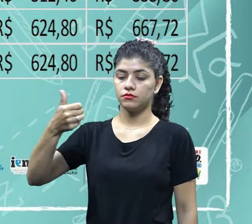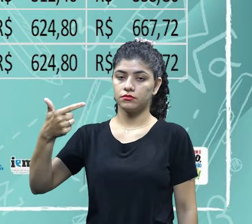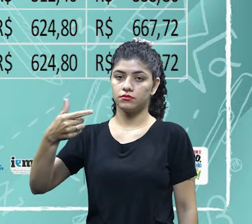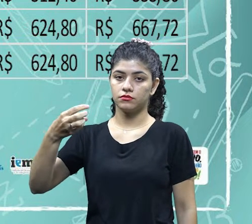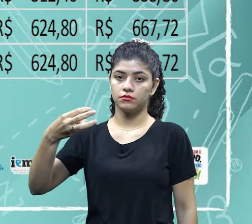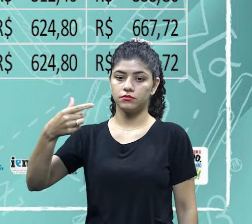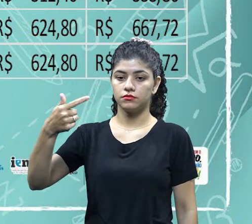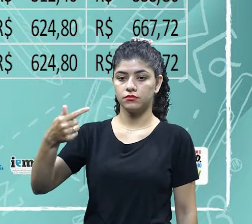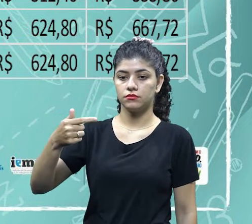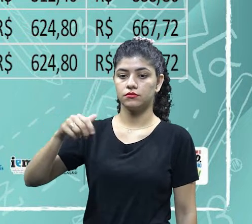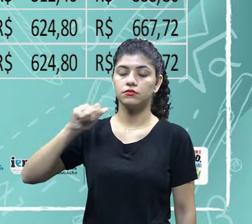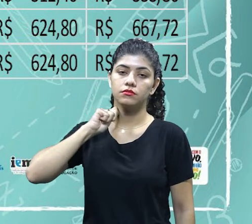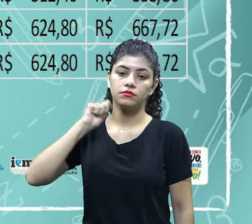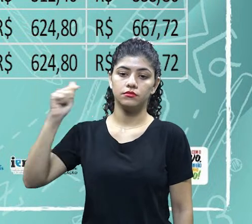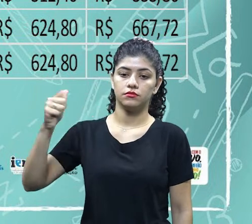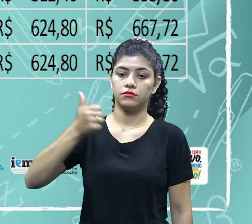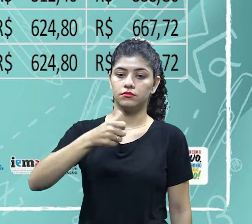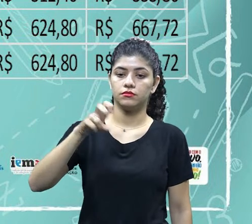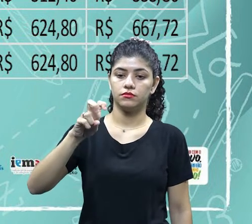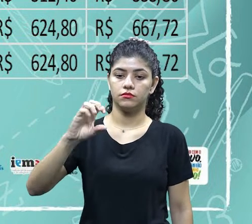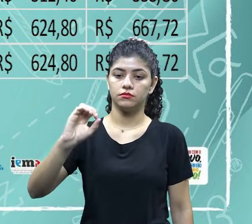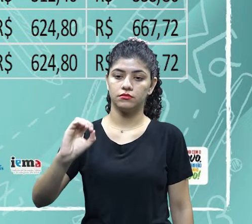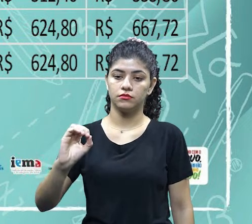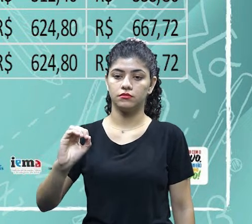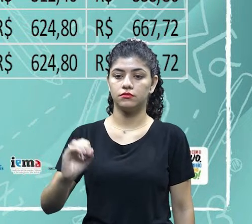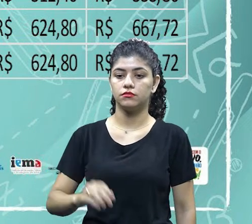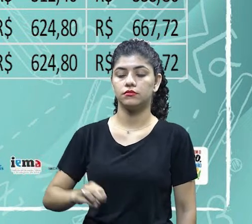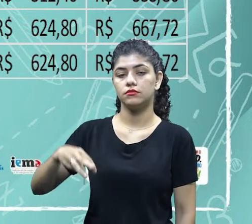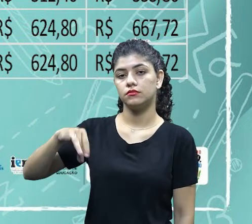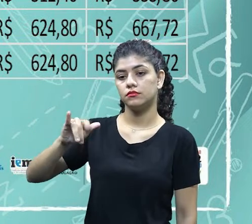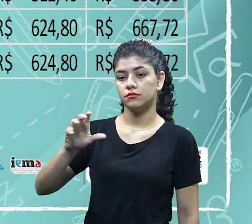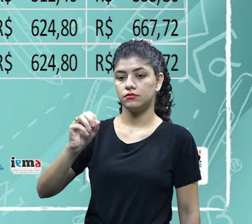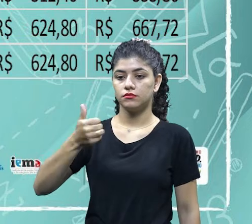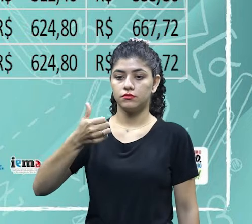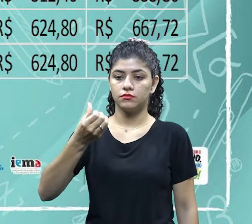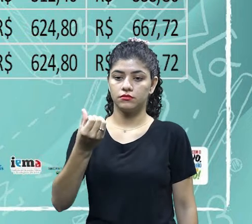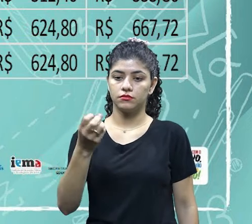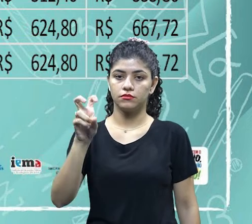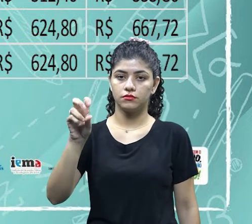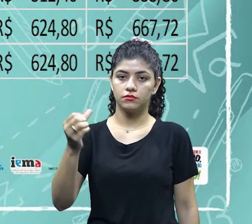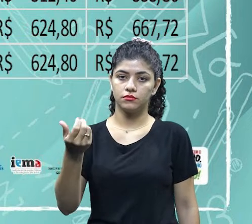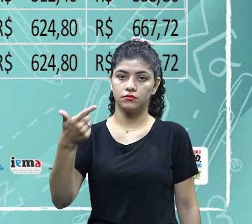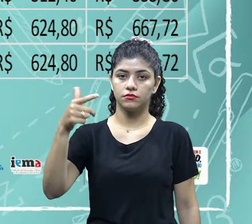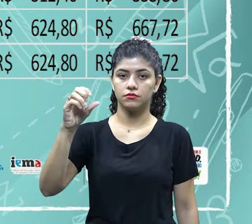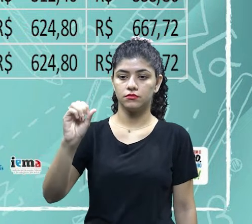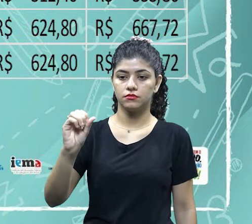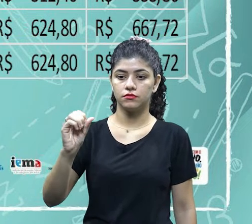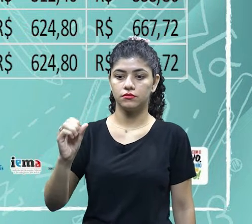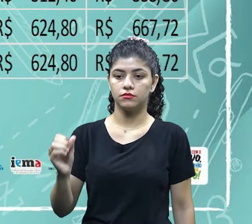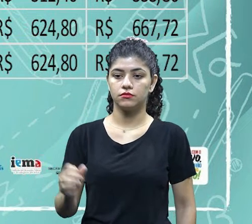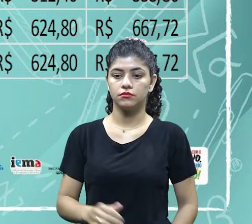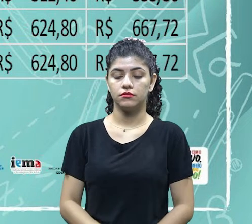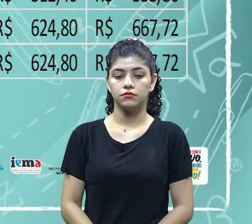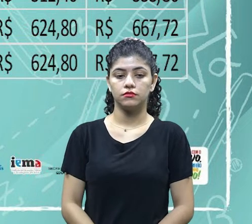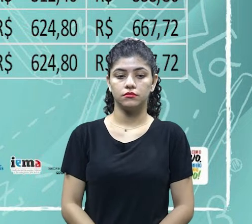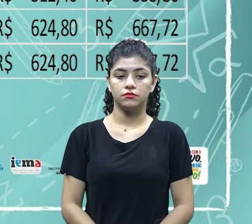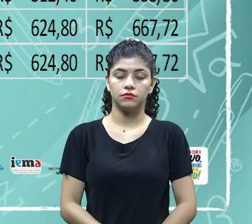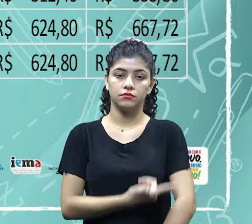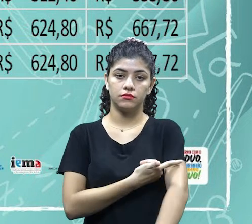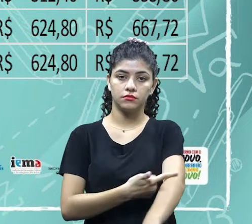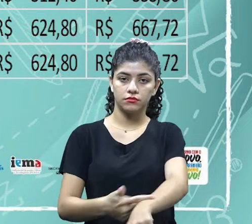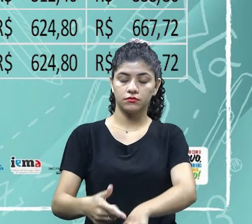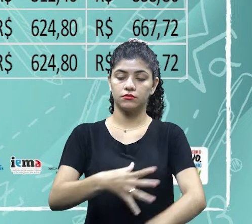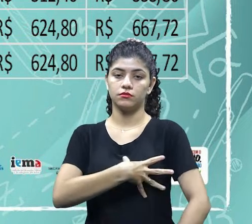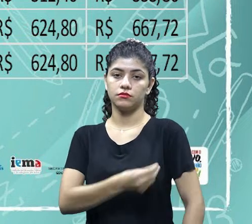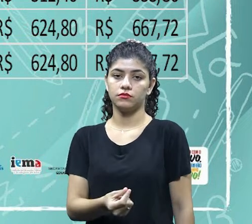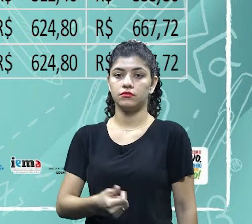1.237,50. Abril, 1.507. Maio, 1.562. E junho, 1.669,30. Educação dos